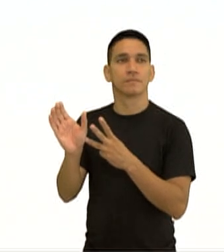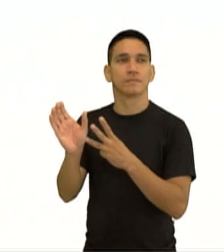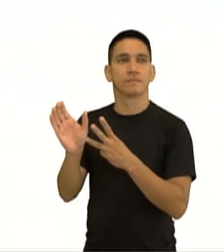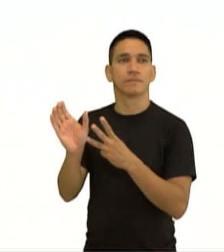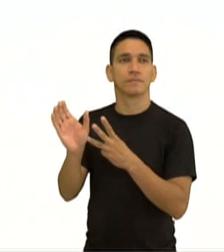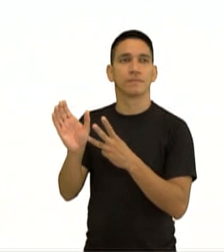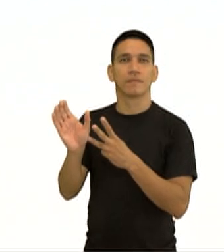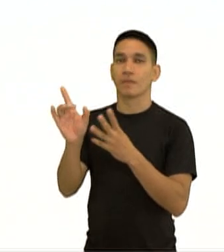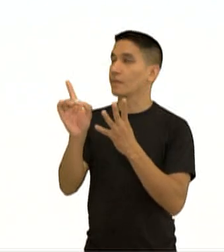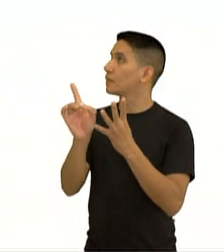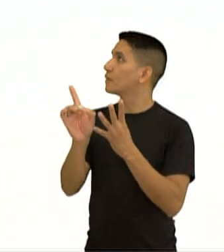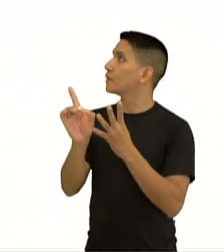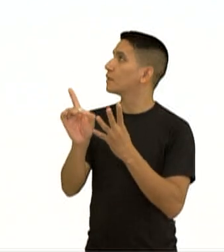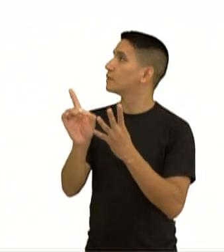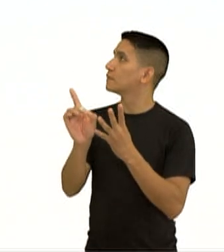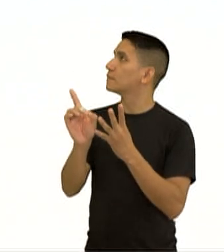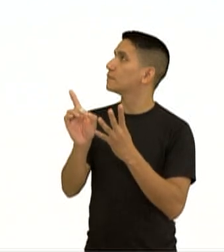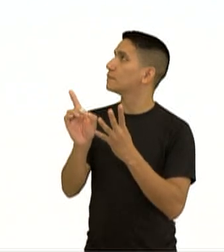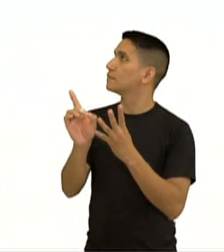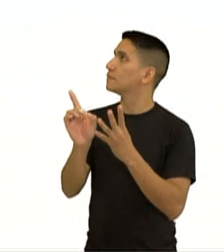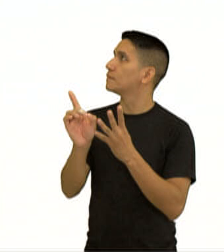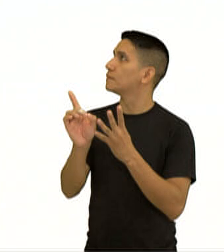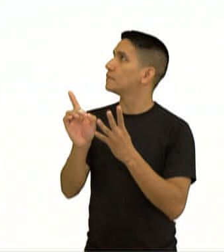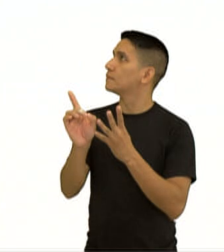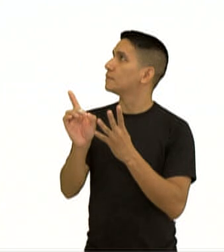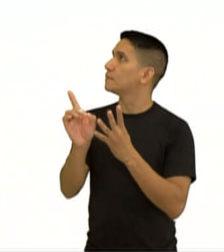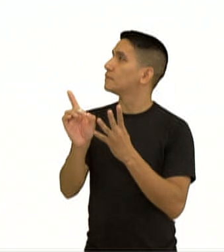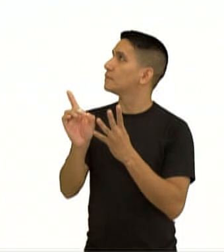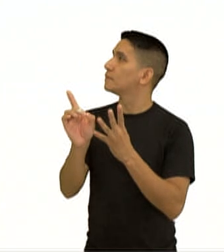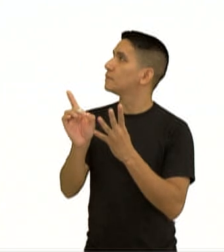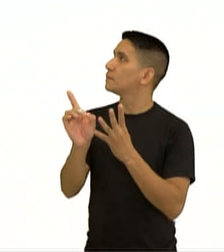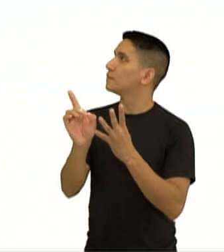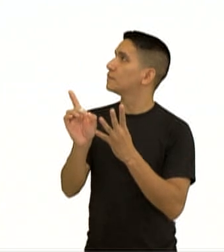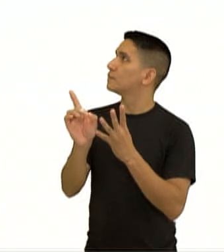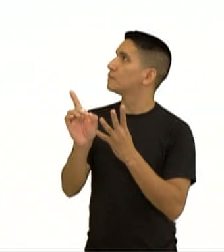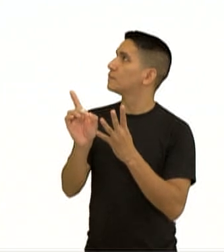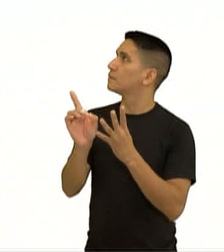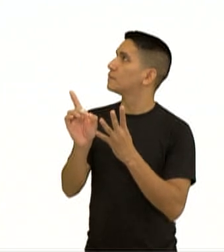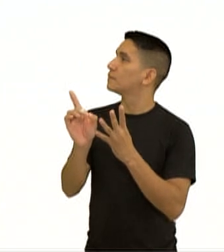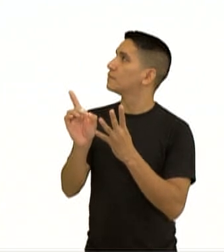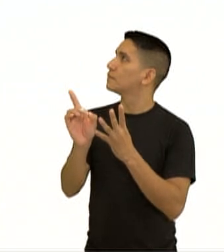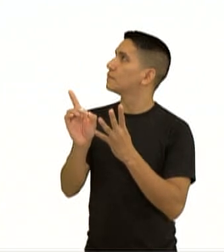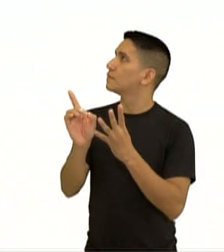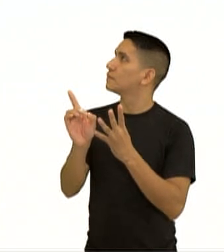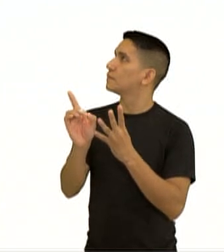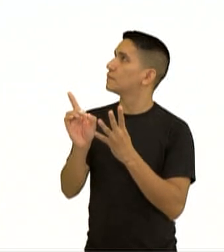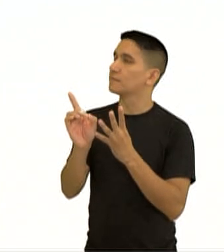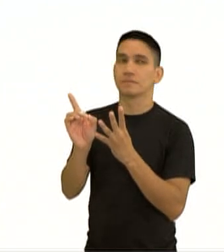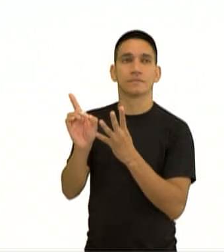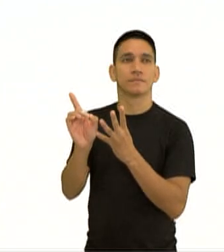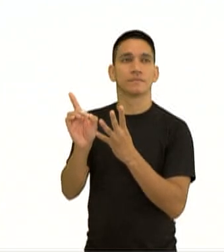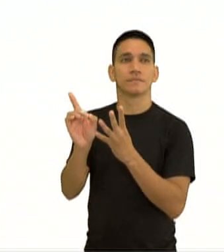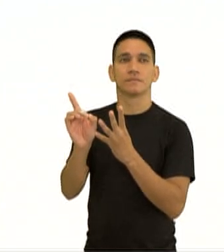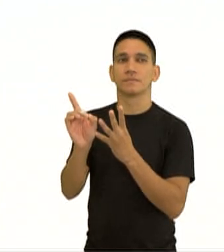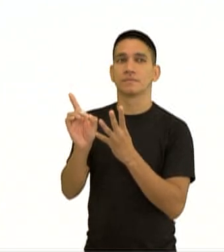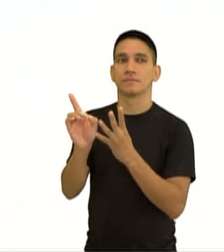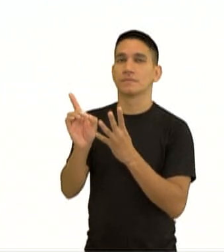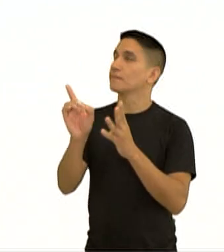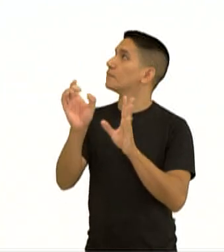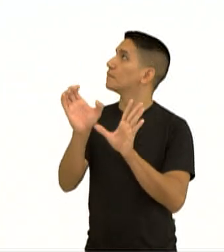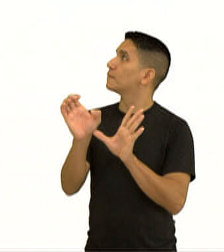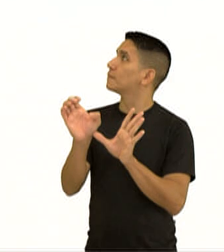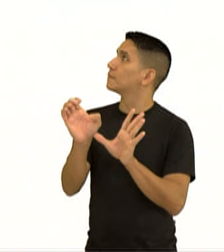The population of the world very fast, increase. He's still ill, but he